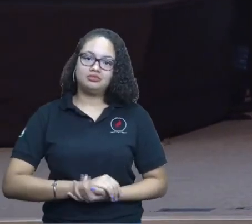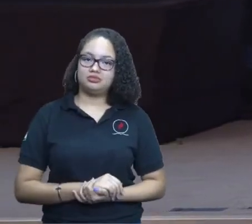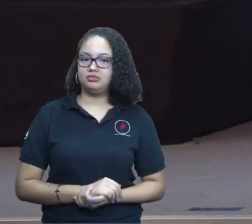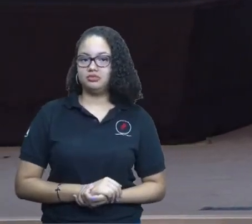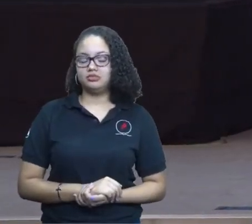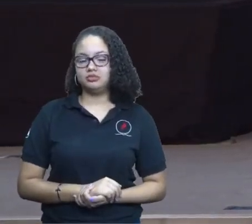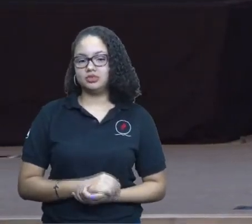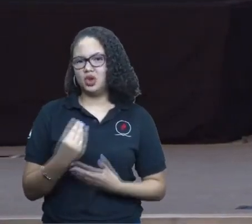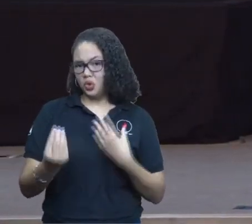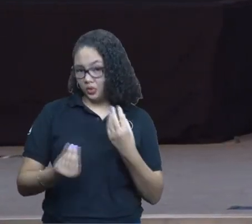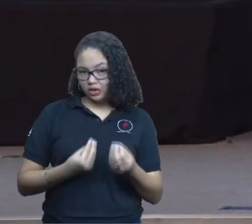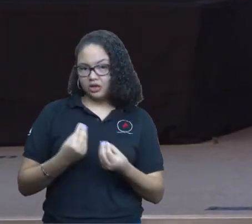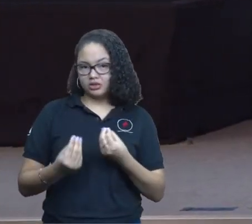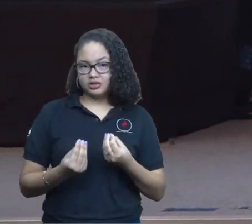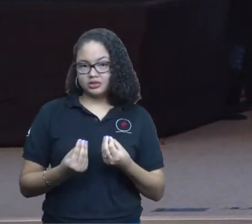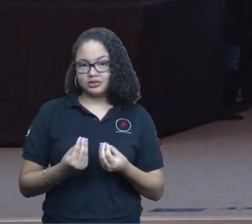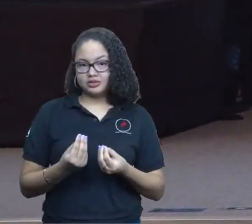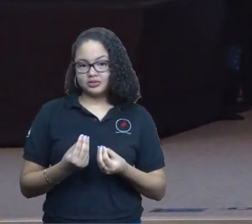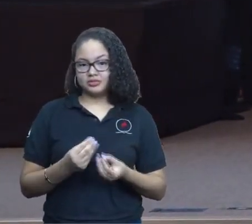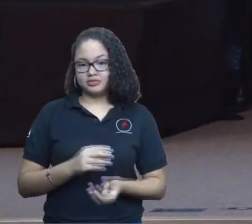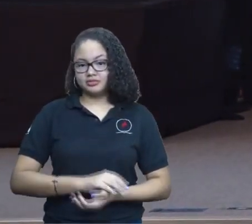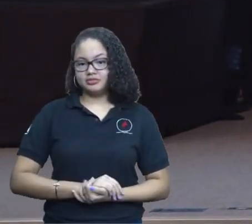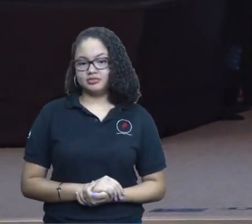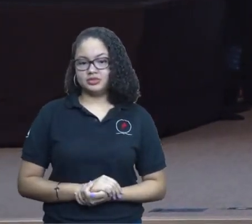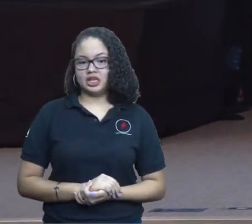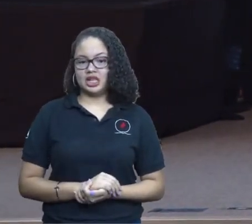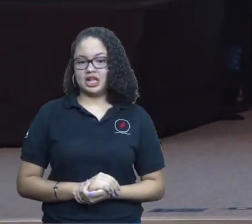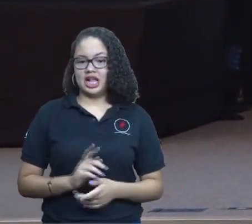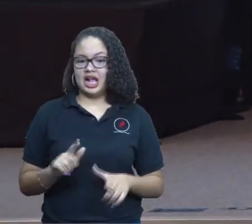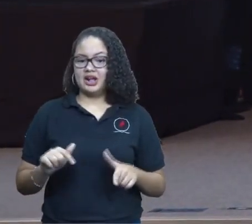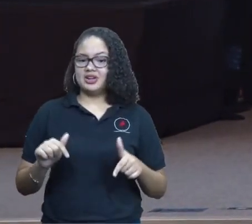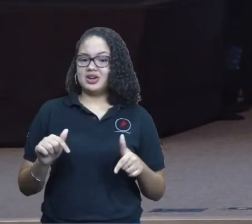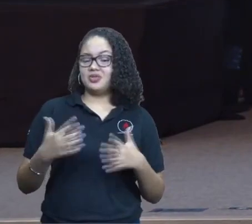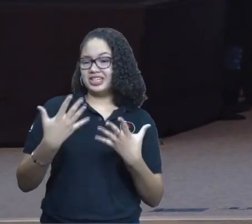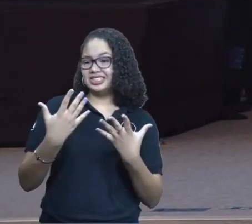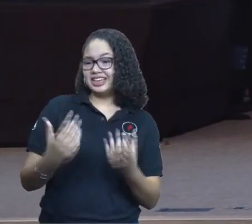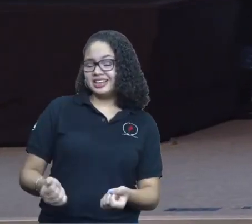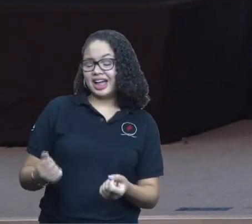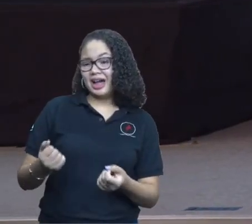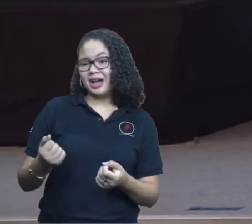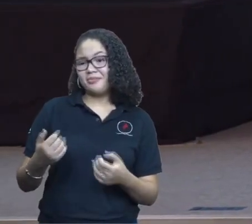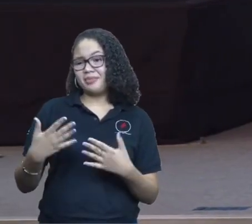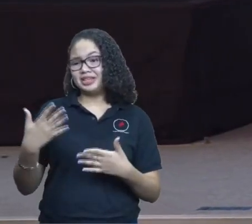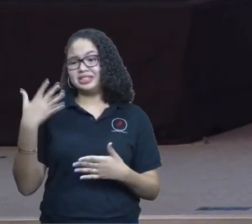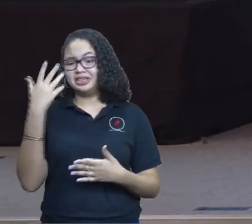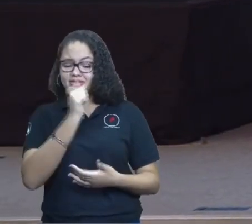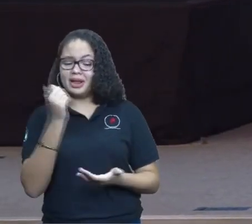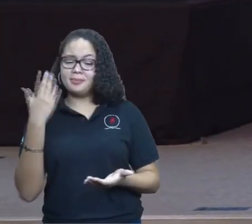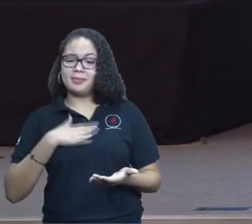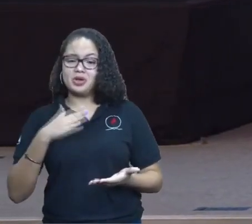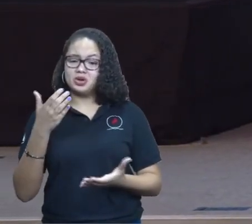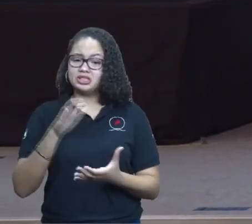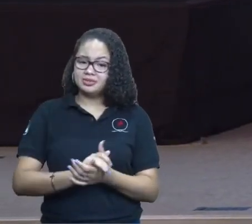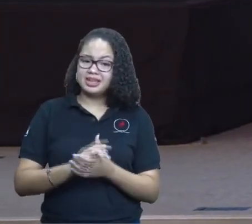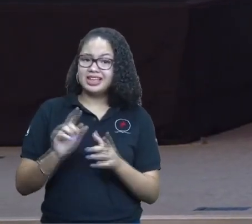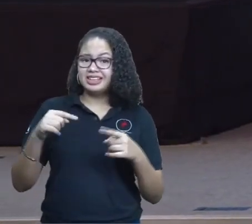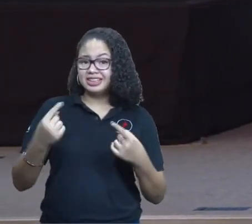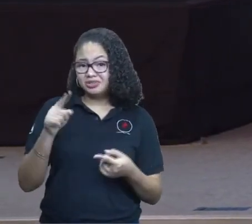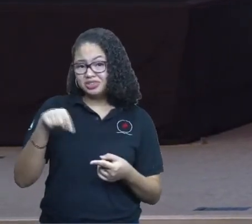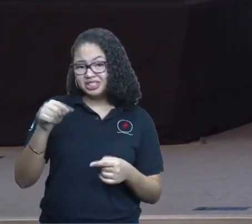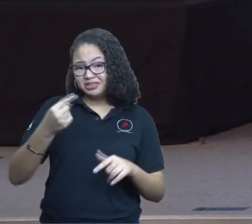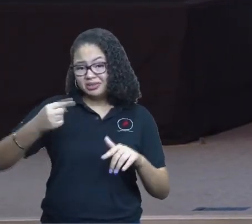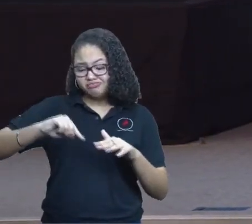como é que é não eu vou fazer essa concessão para salvar meu casamento então você vai descer